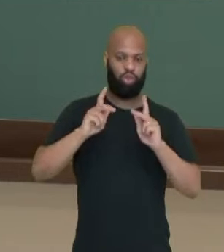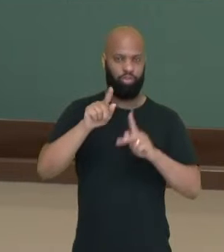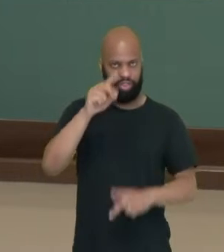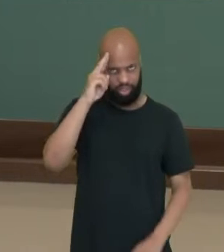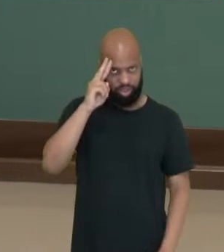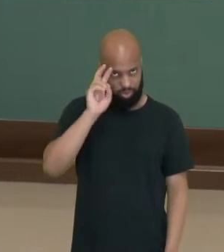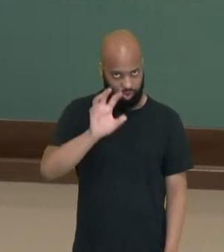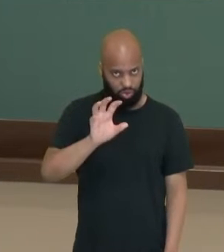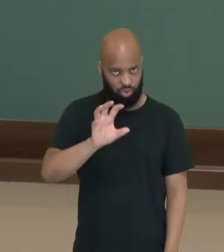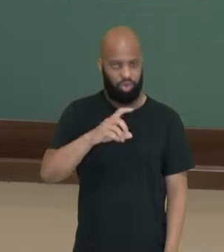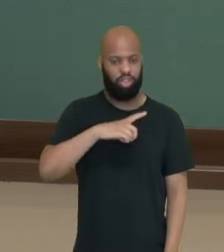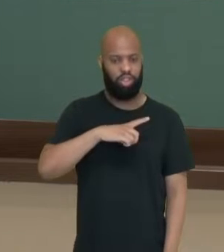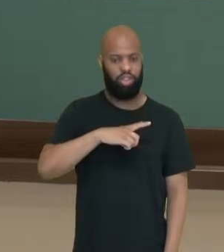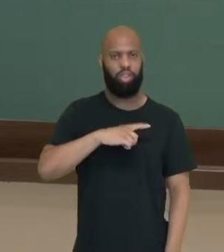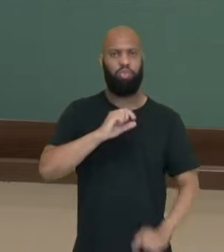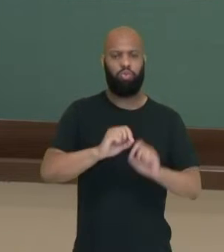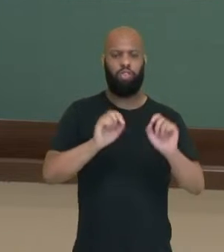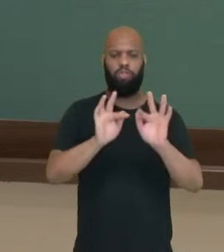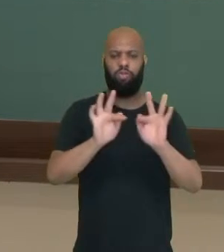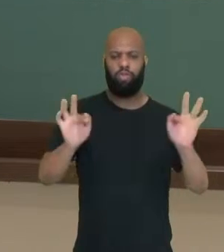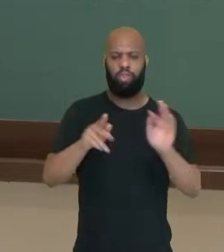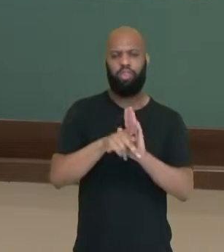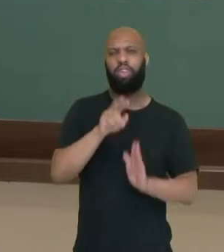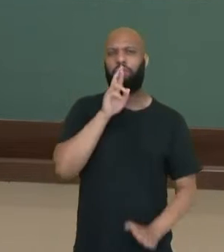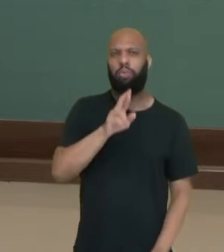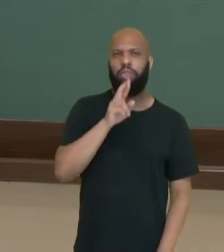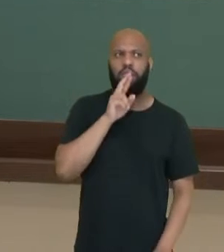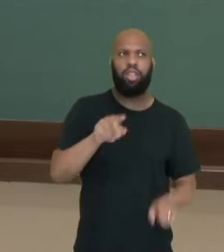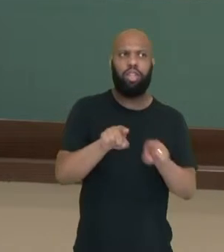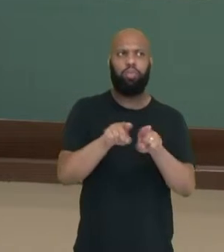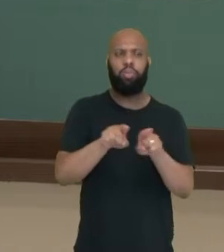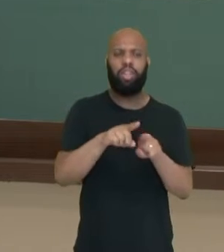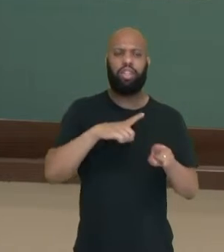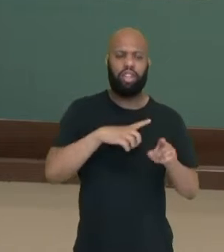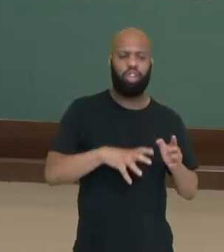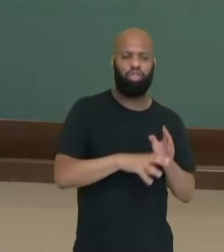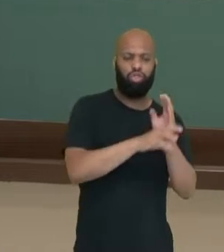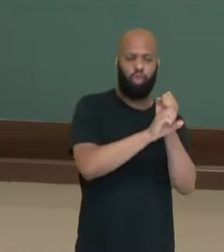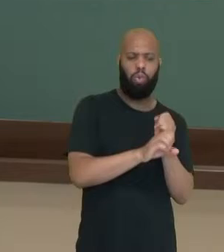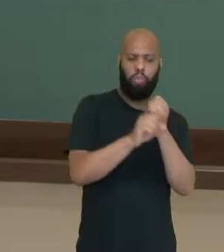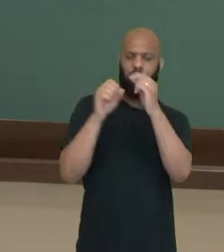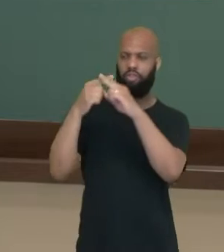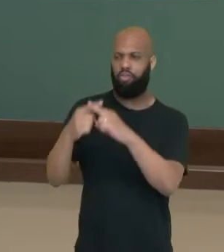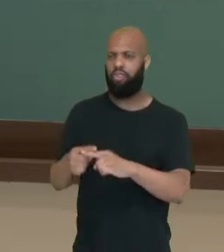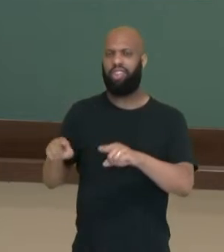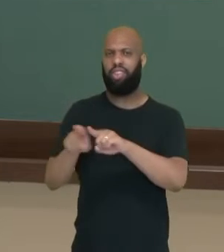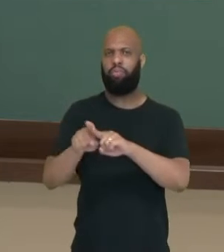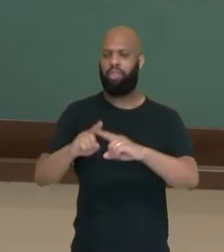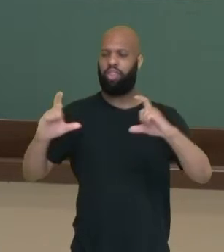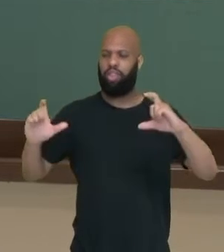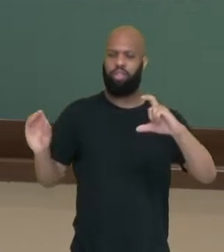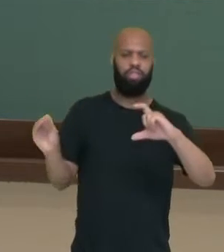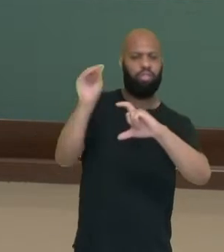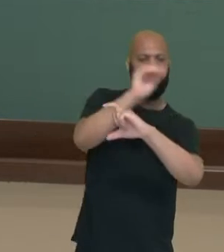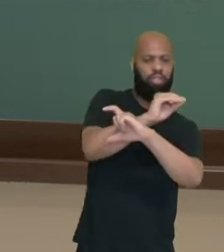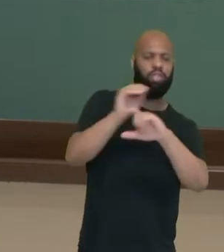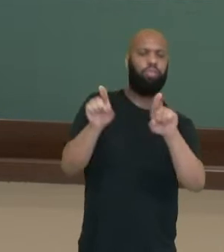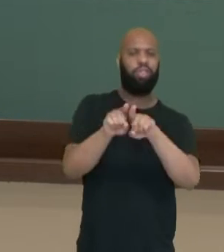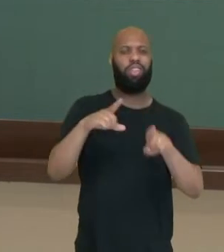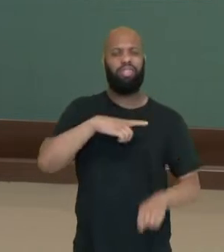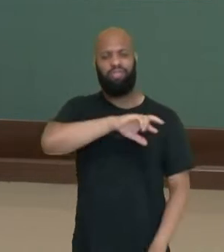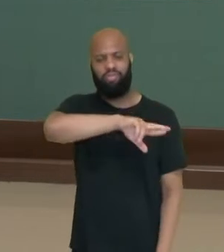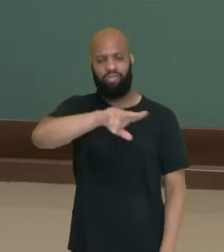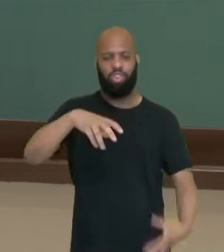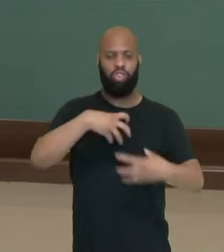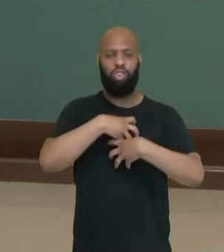lembra? Tem fórmula resolutiva, tem soma e produto, tem fatoração, tem evidência, tem várias formas. Mas